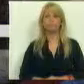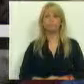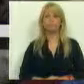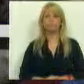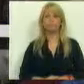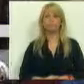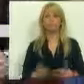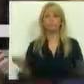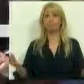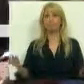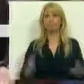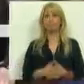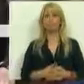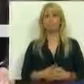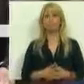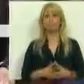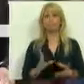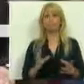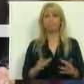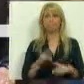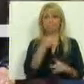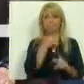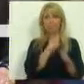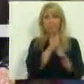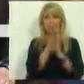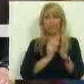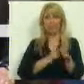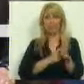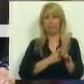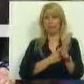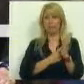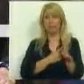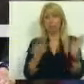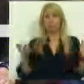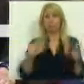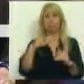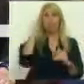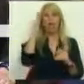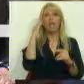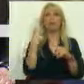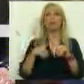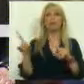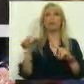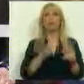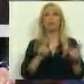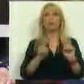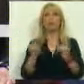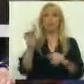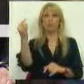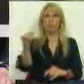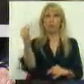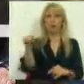E, portanto, dentro dessa medida, parece-nos que as diferentes alternativas existentes,